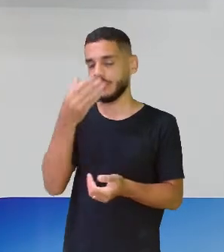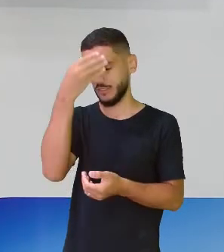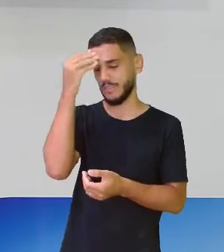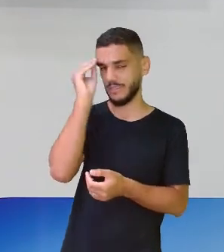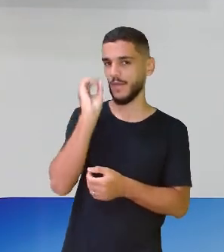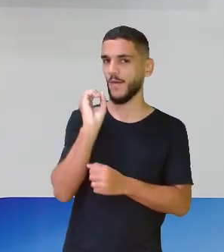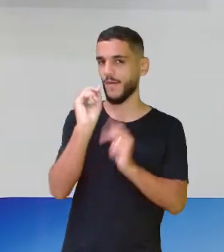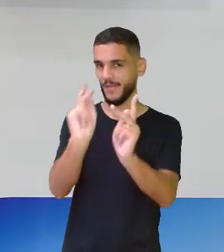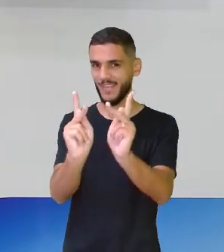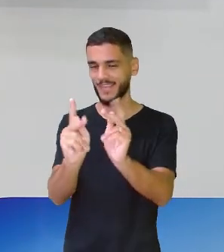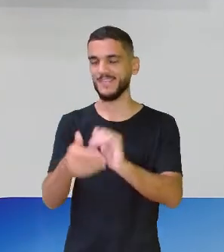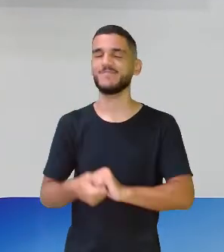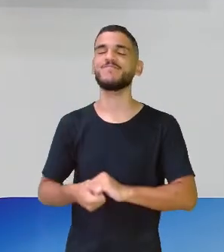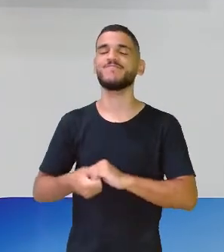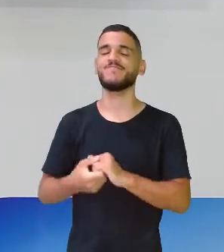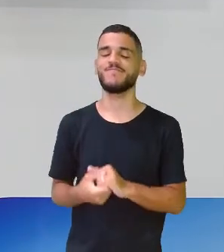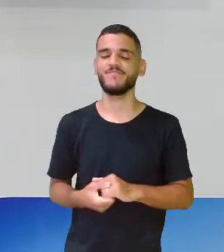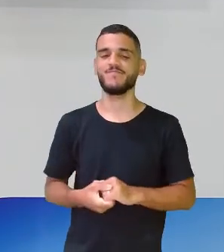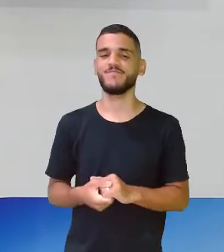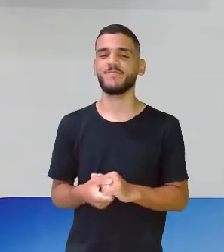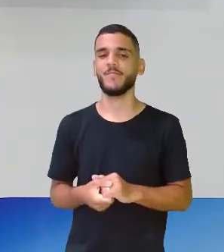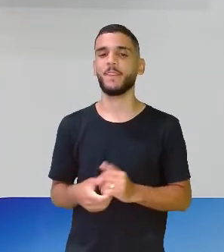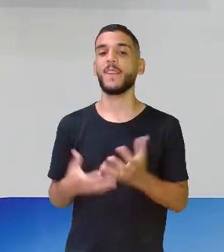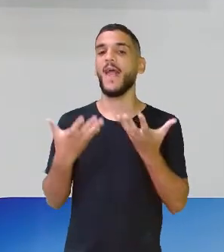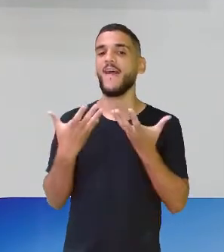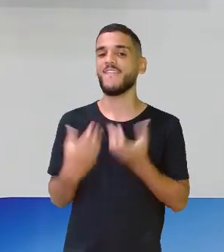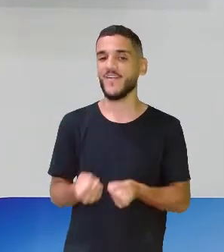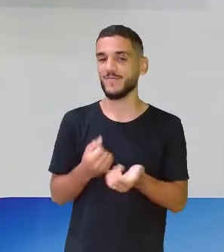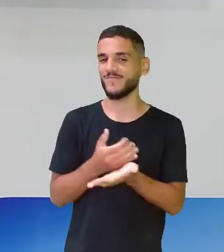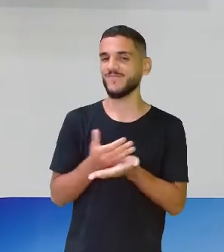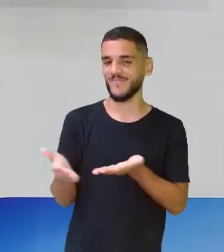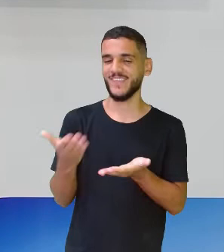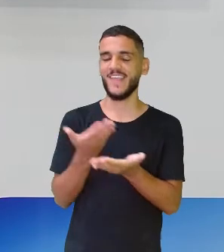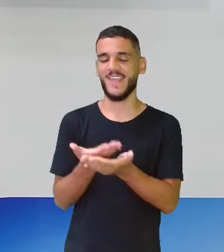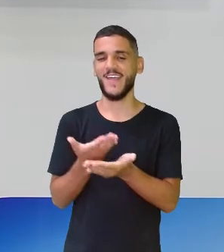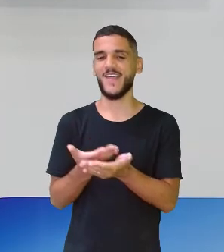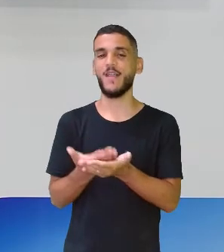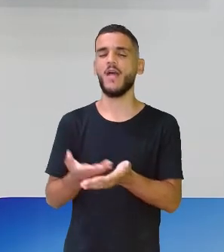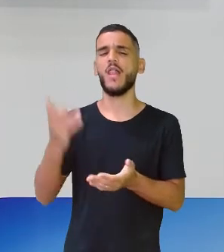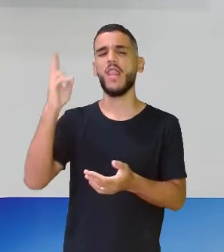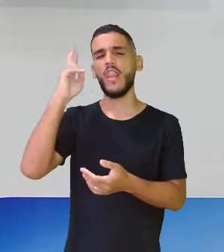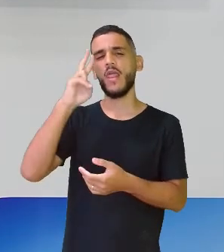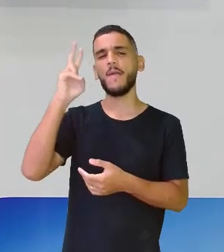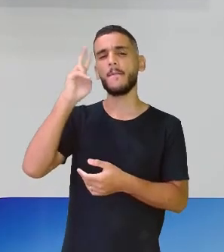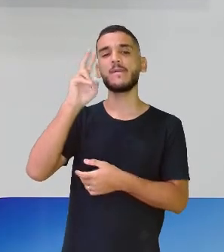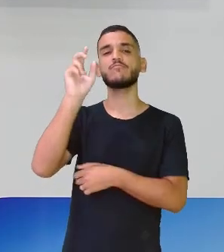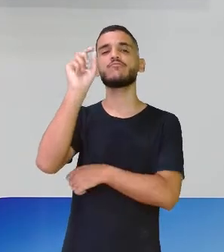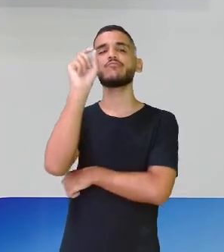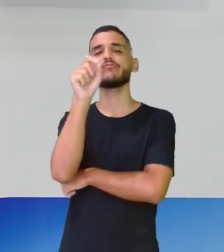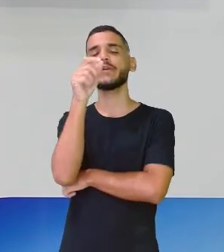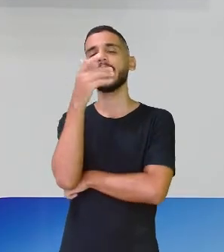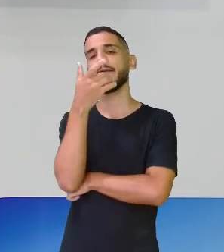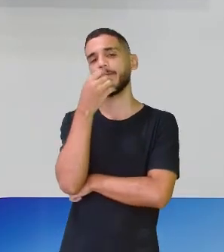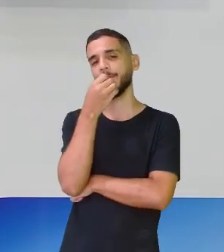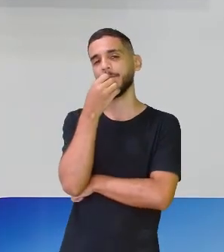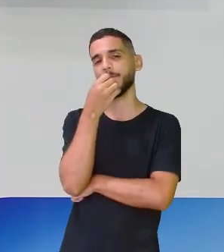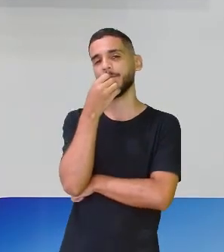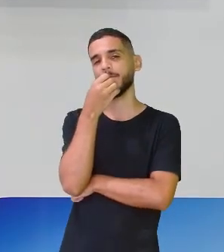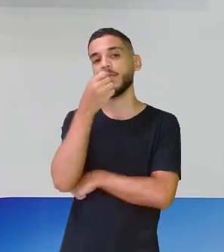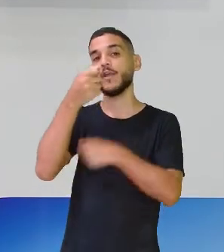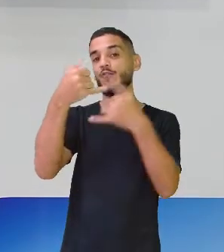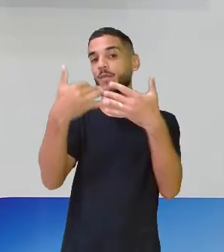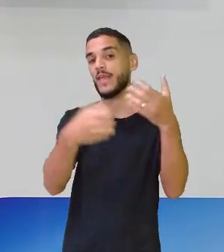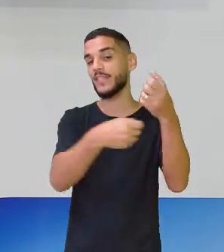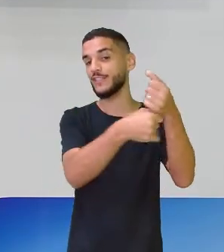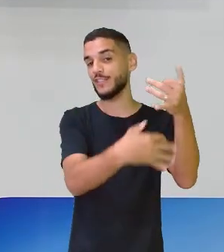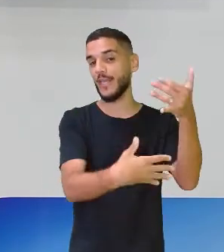Recife e da professora Mauricé Joana. Então, vamos iniciar a nossa aula, lembrando que eu falei de chat e quem está